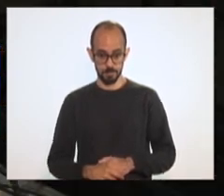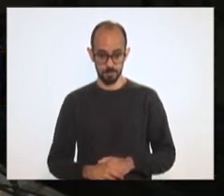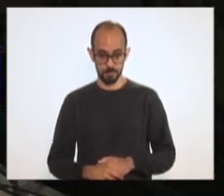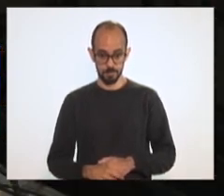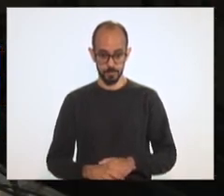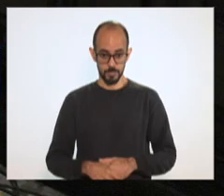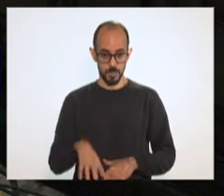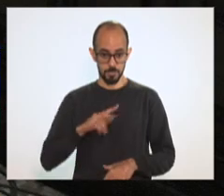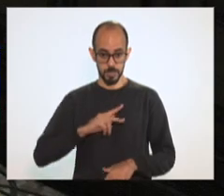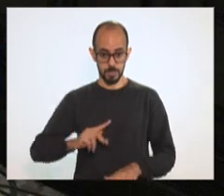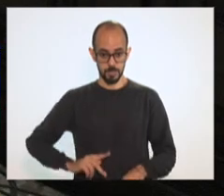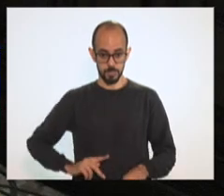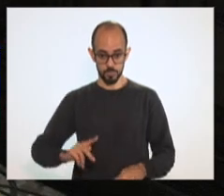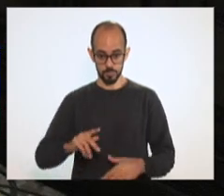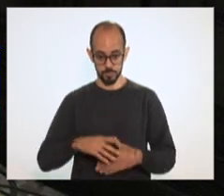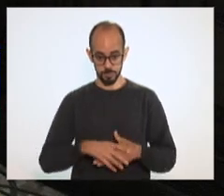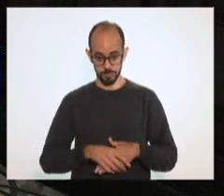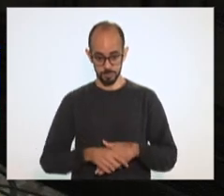Presidente,